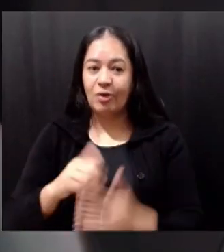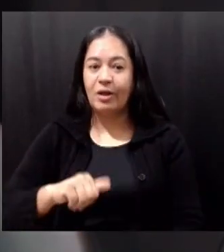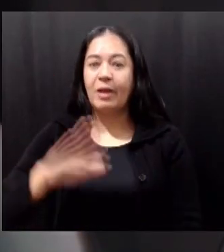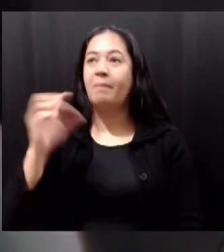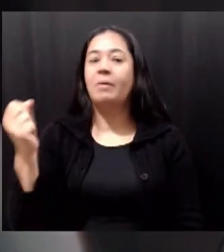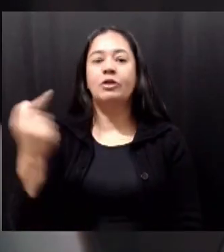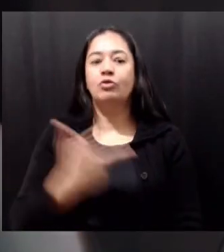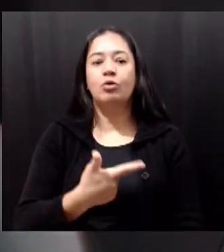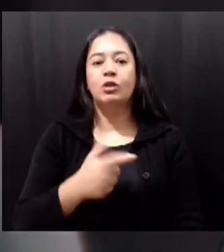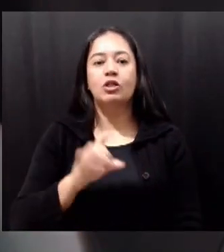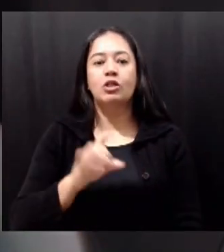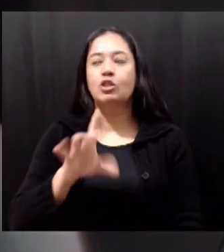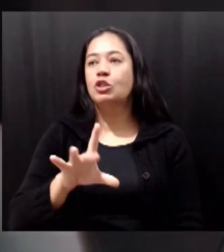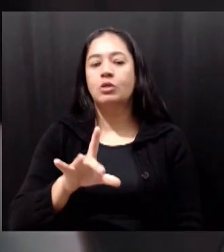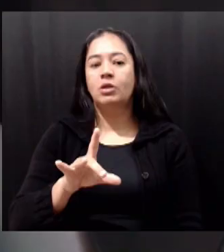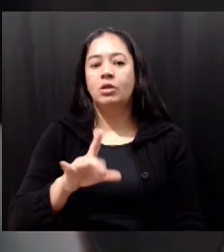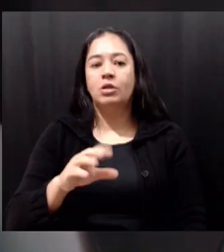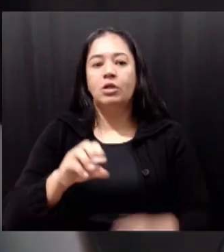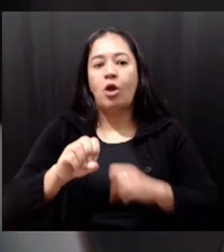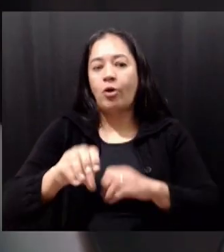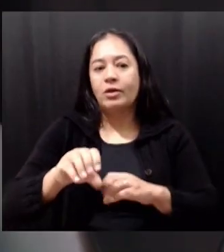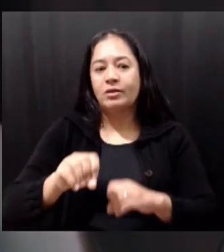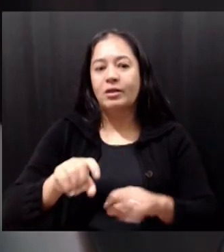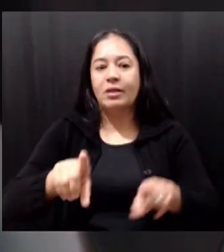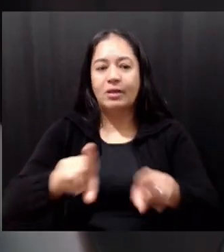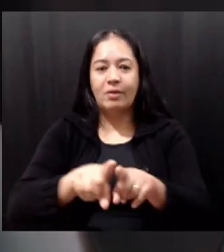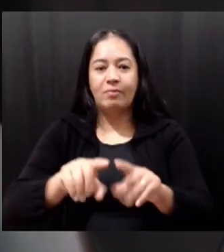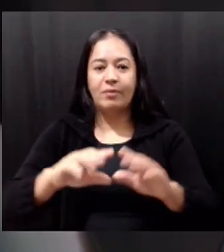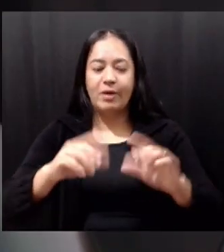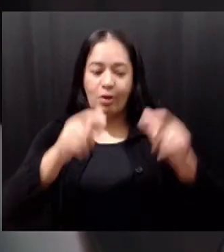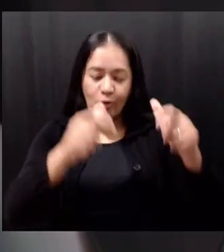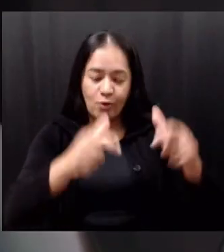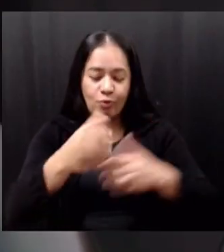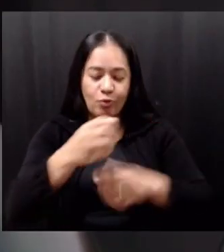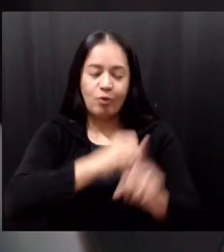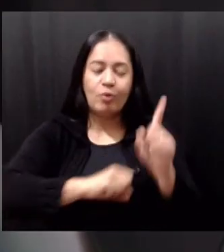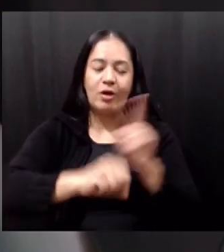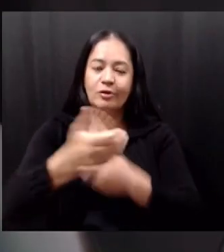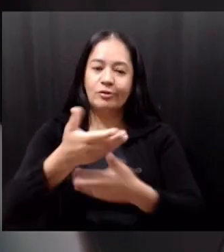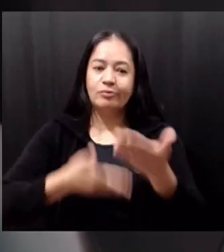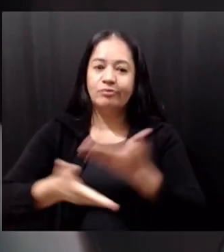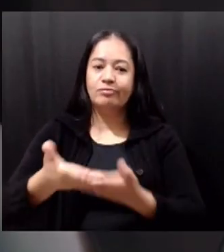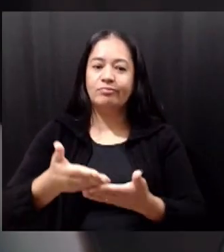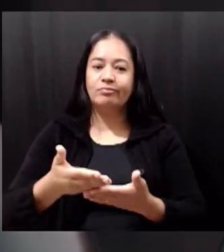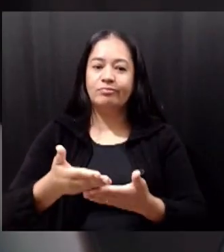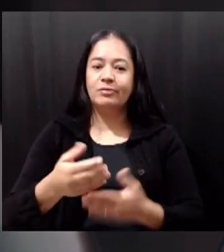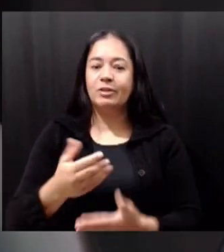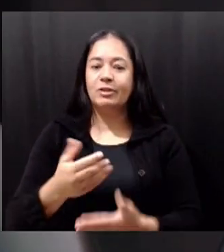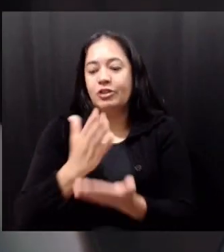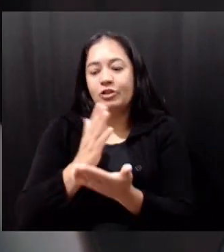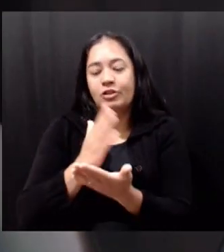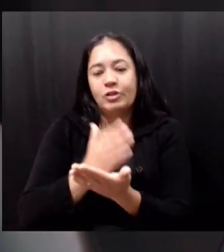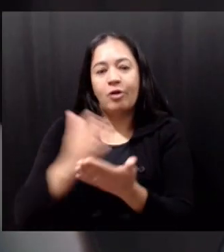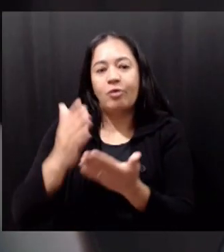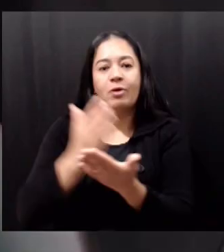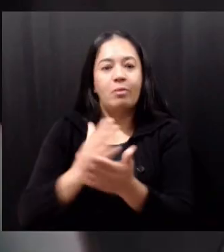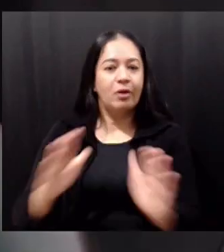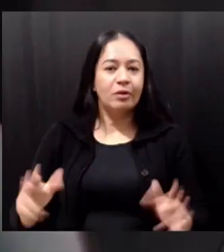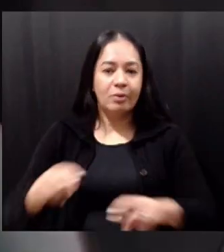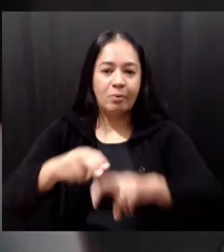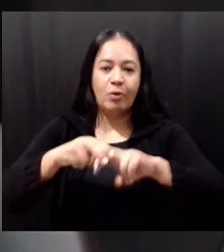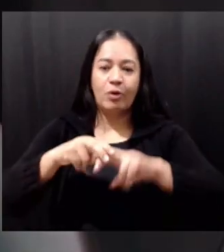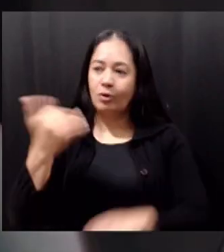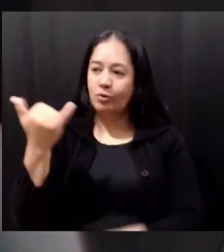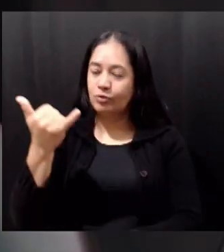para educação, ela é um ambiente de socialização. Isso estava perdido com o uso dos celulares, né? Com o uso excessivo dos